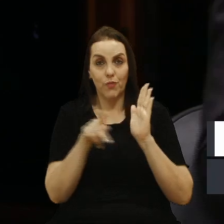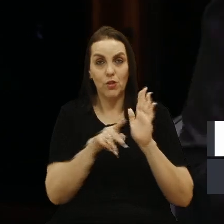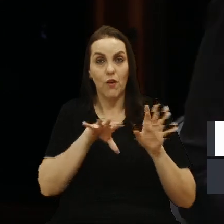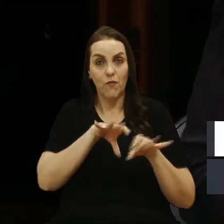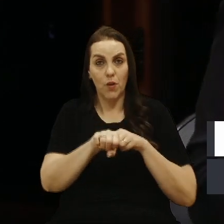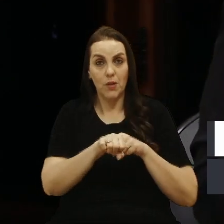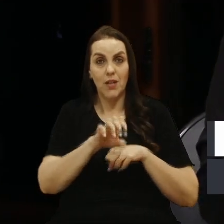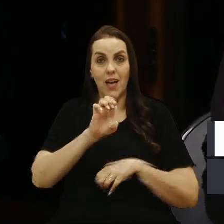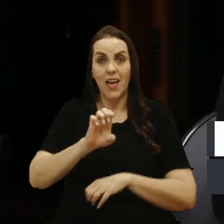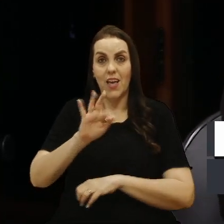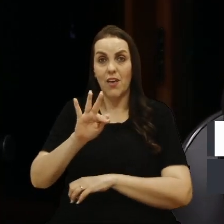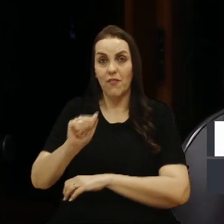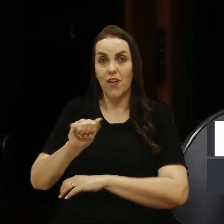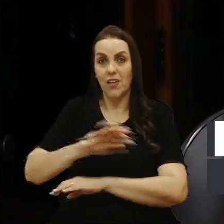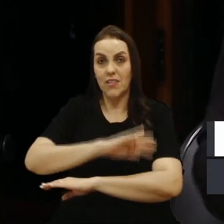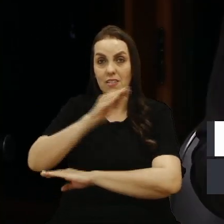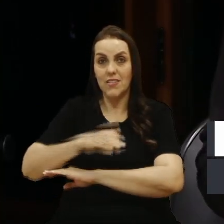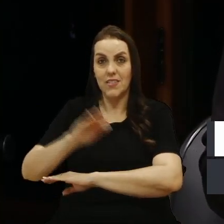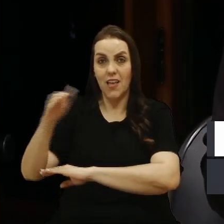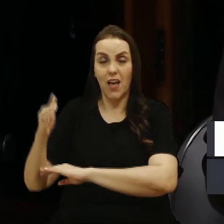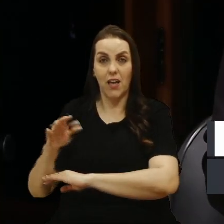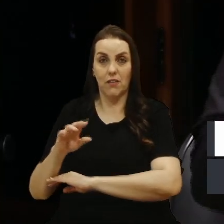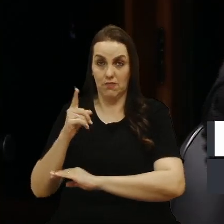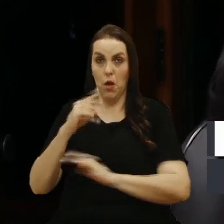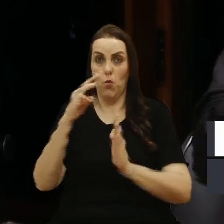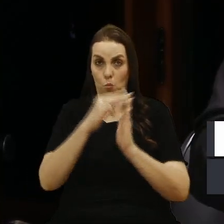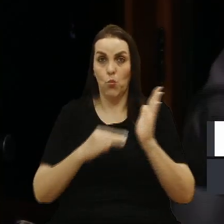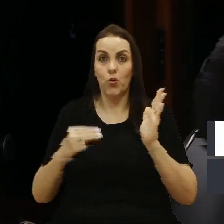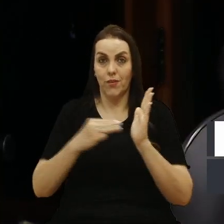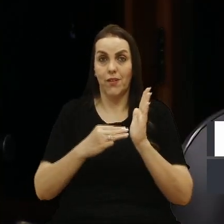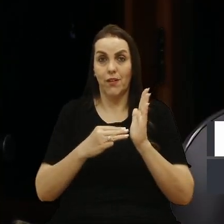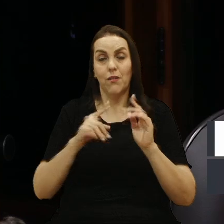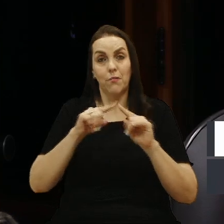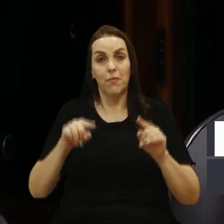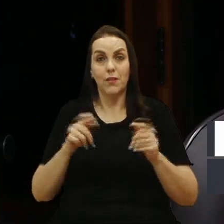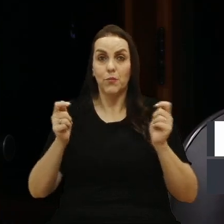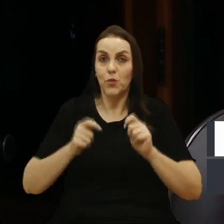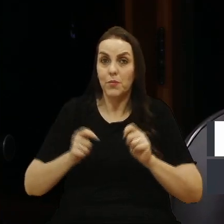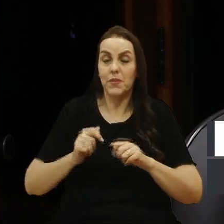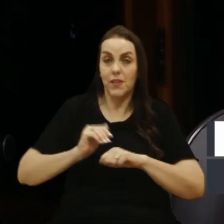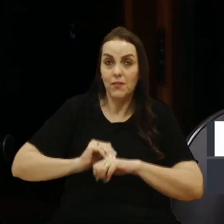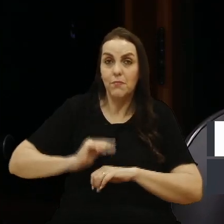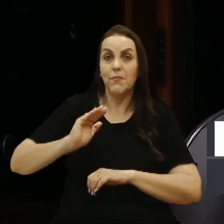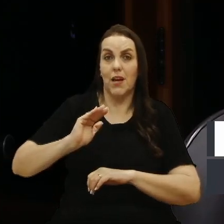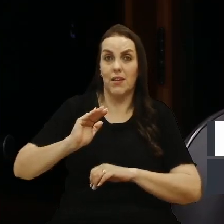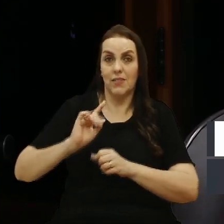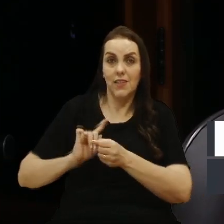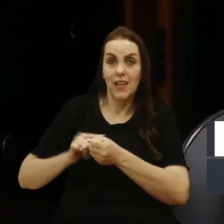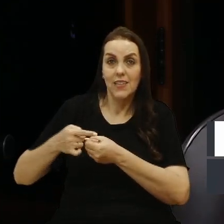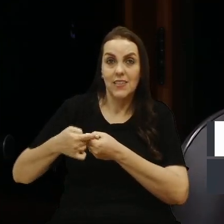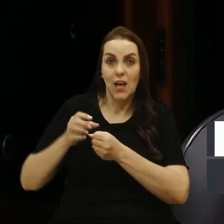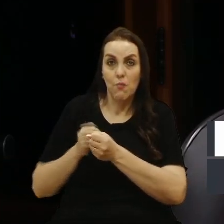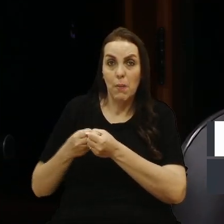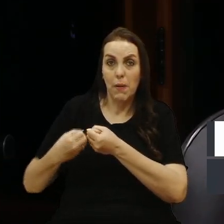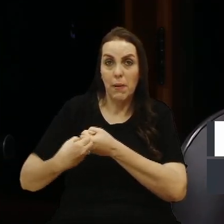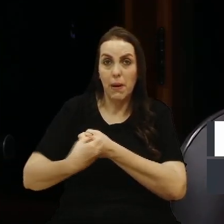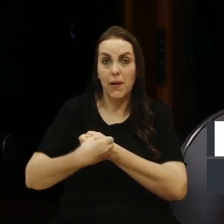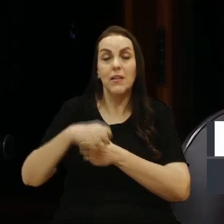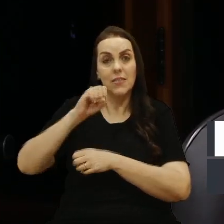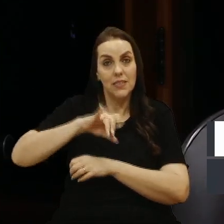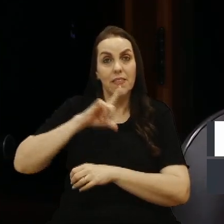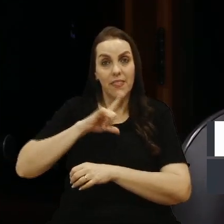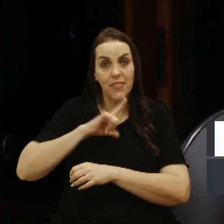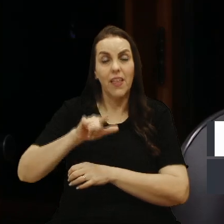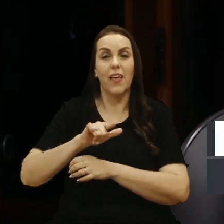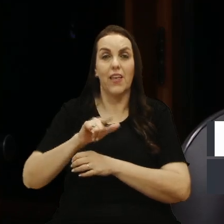a EFA Serra, que é um exemplo. Mas nós poderíamos ter isso no município se tivéssemos